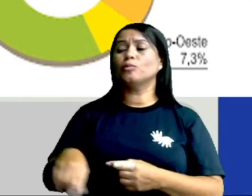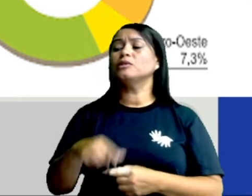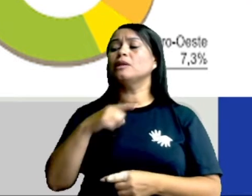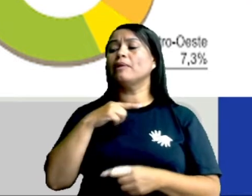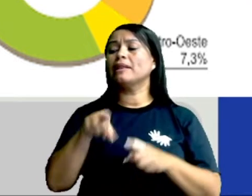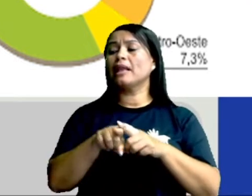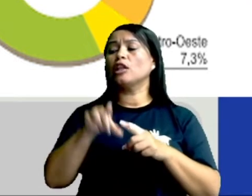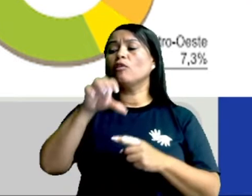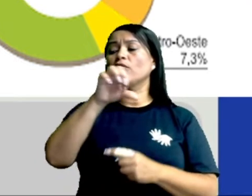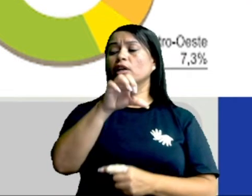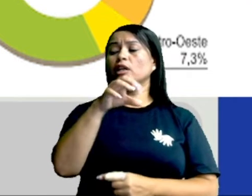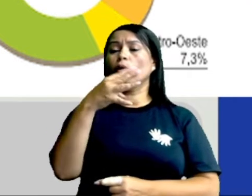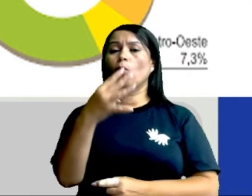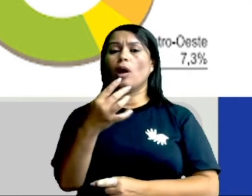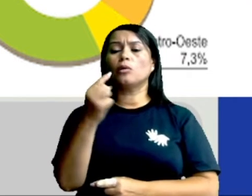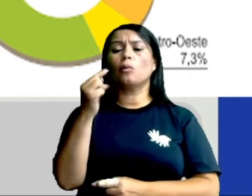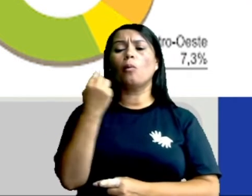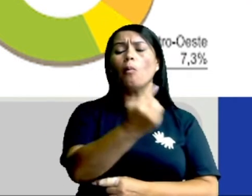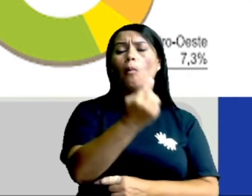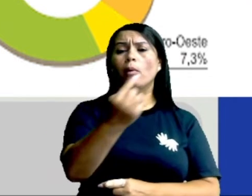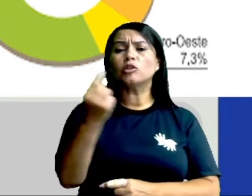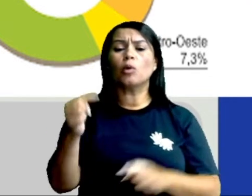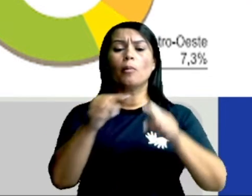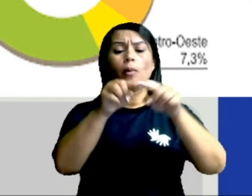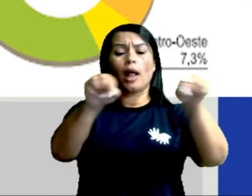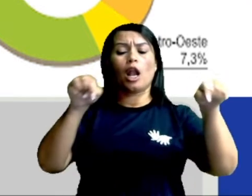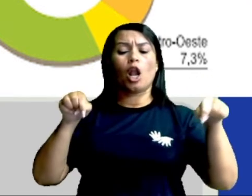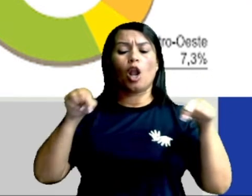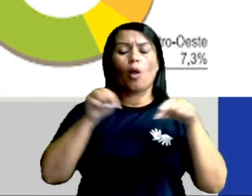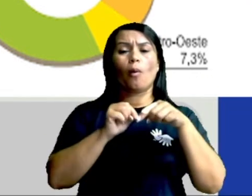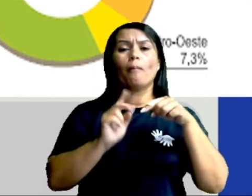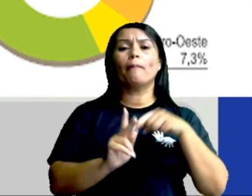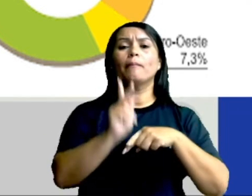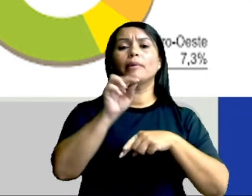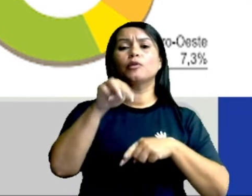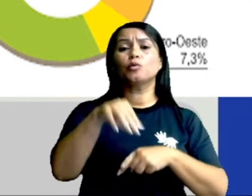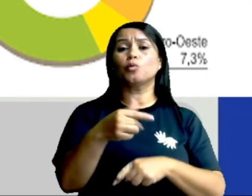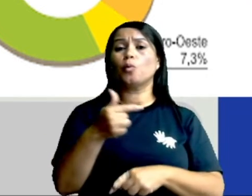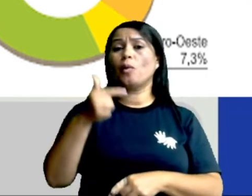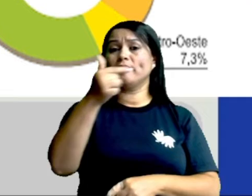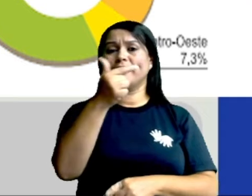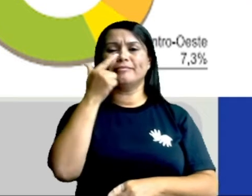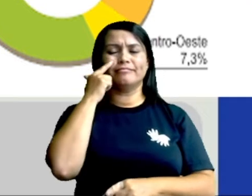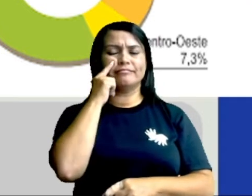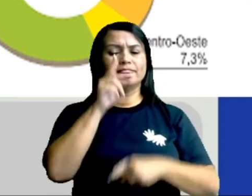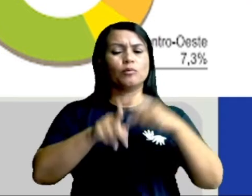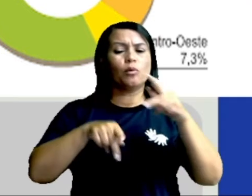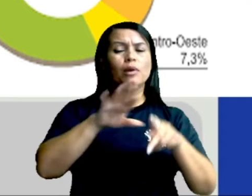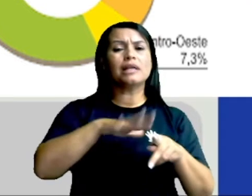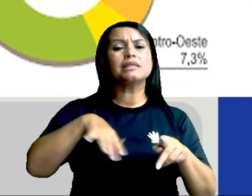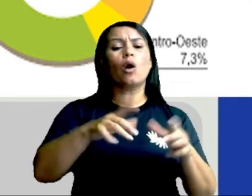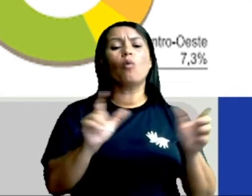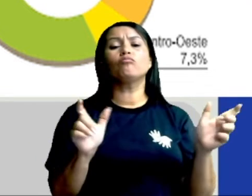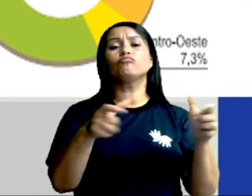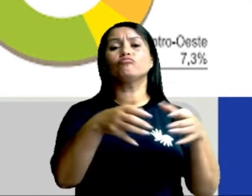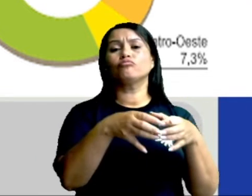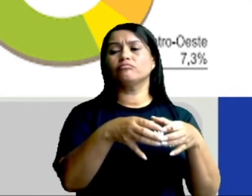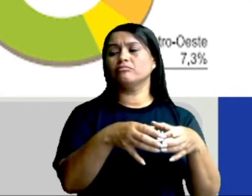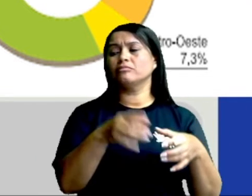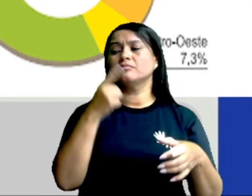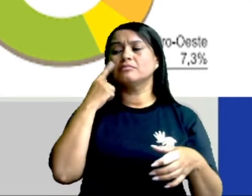habitantes por quilômetro quadrado, ou seja, se a gente divide a população pela área, a gente tem esse valor que seria a densidade